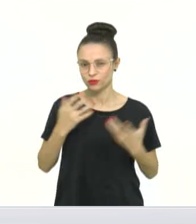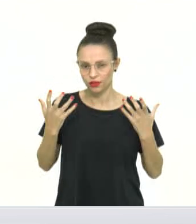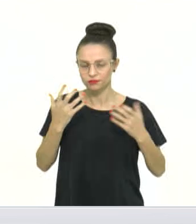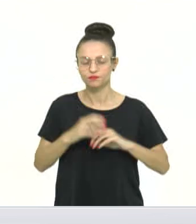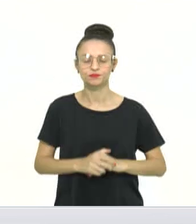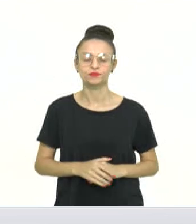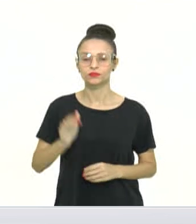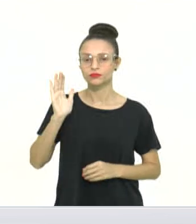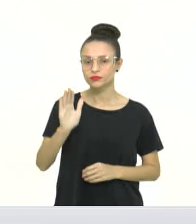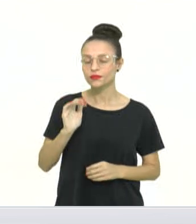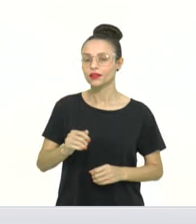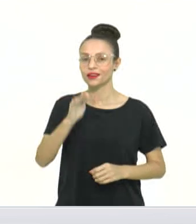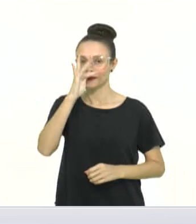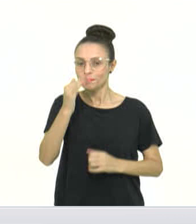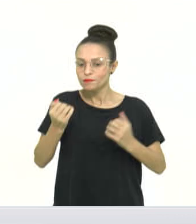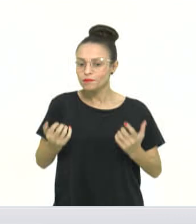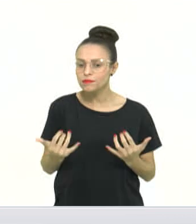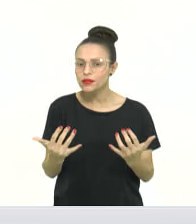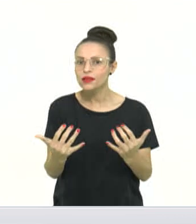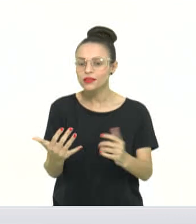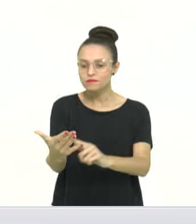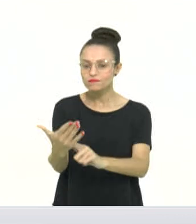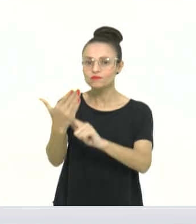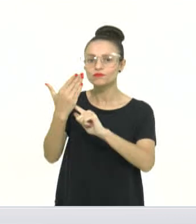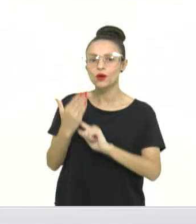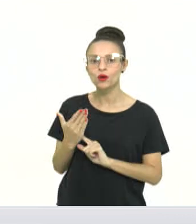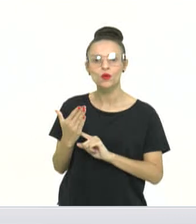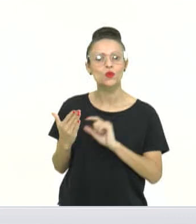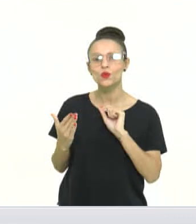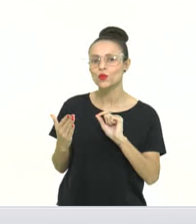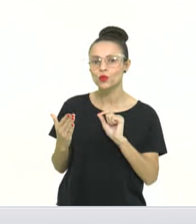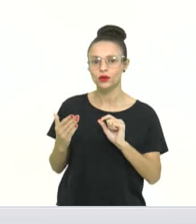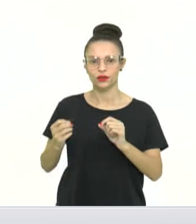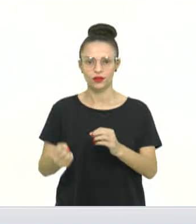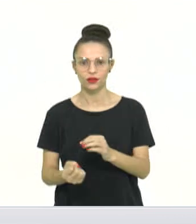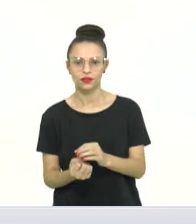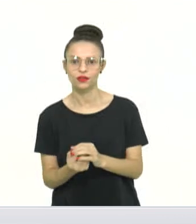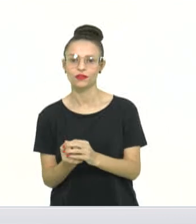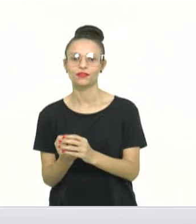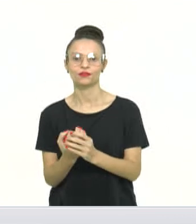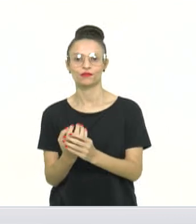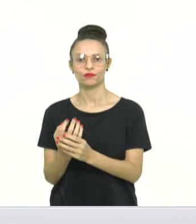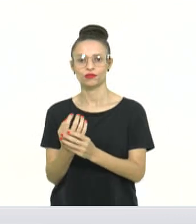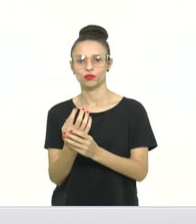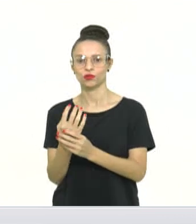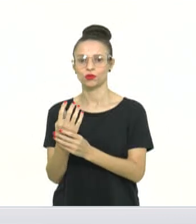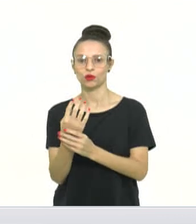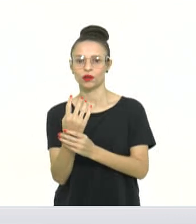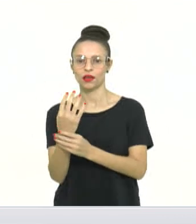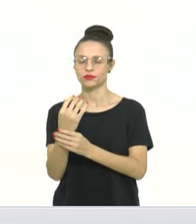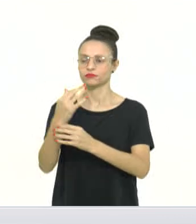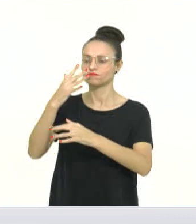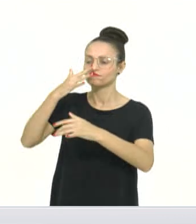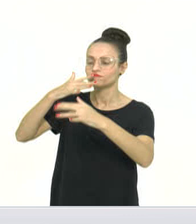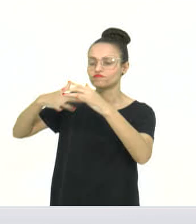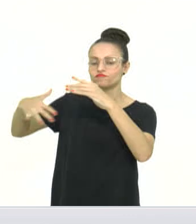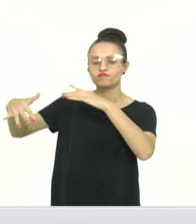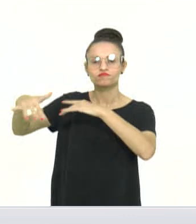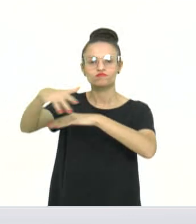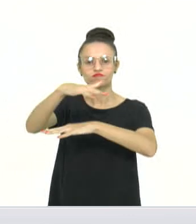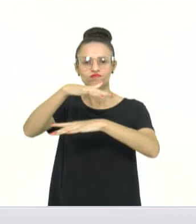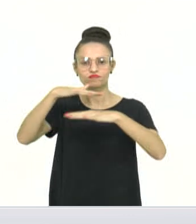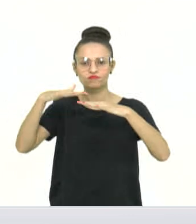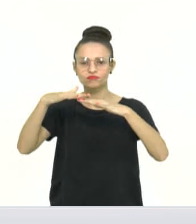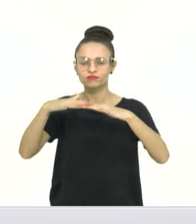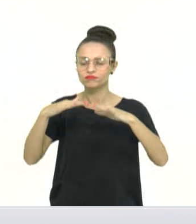imediatos. As plantas mostram que elas florescem, elas perfumam,